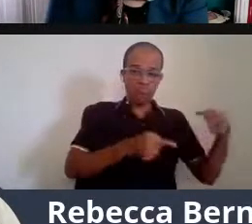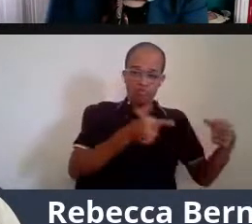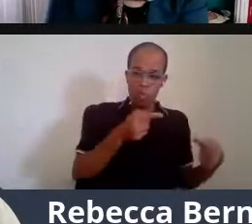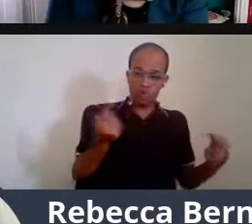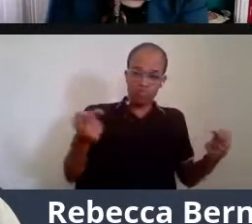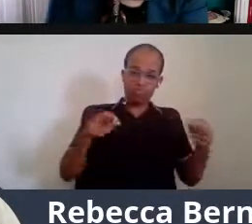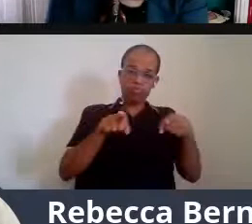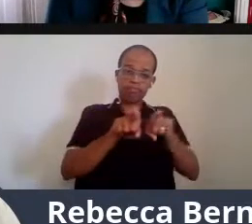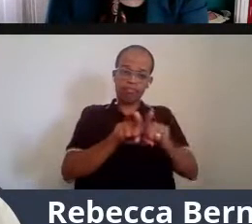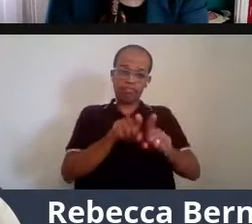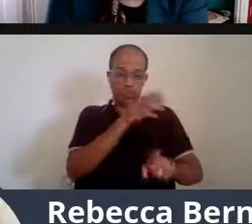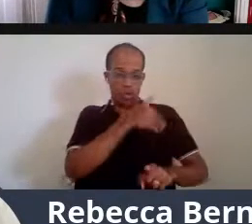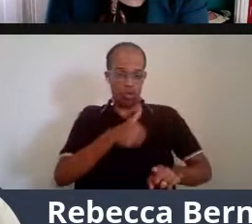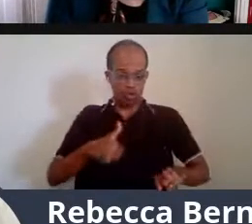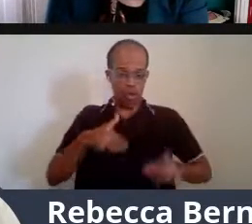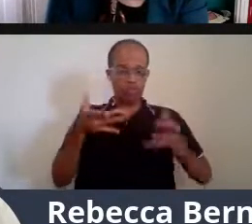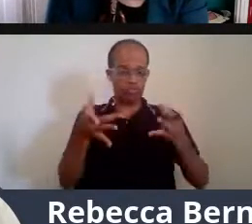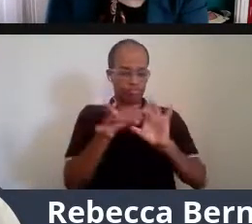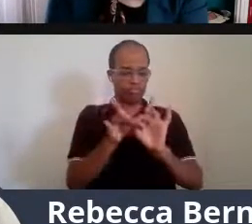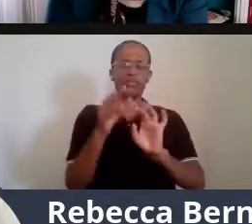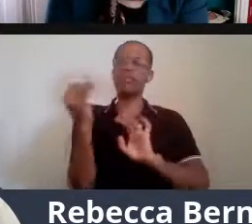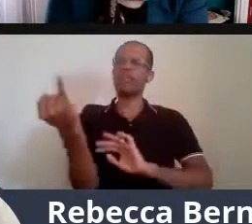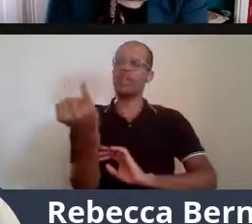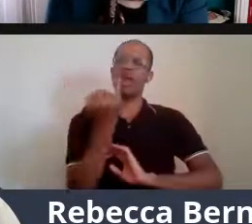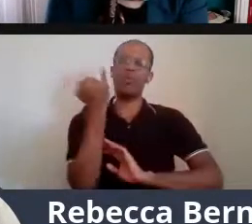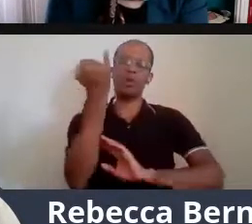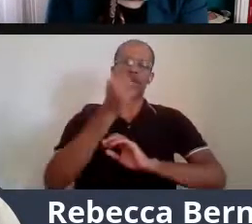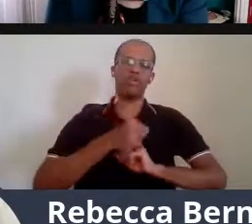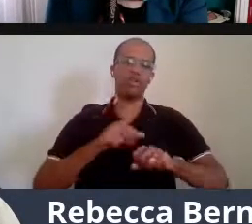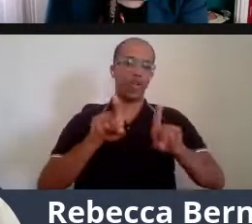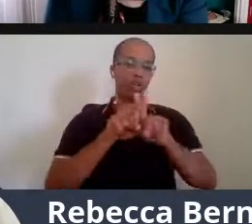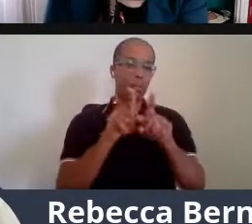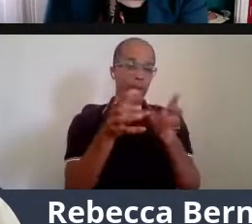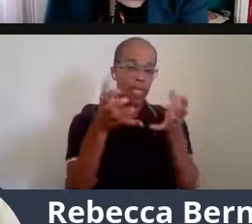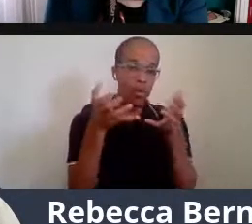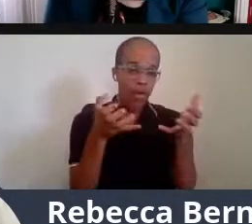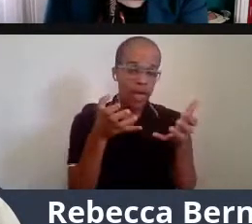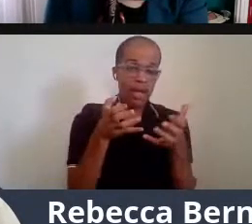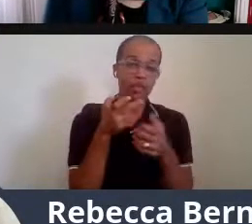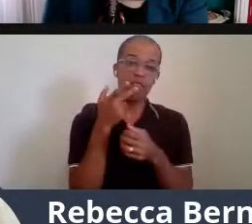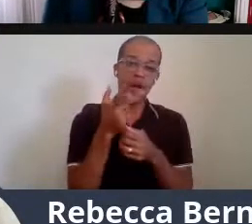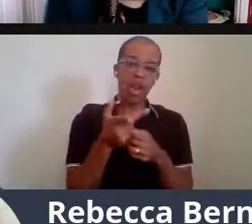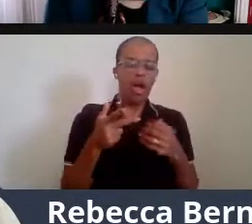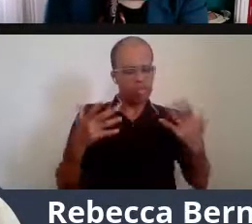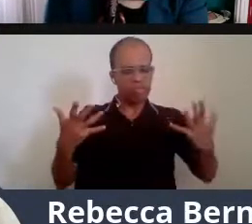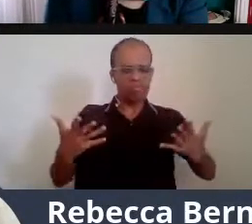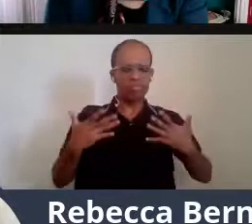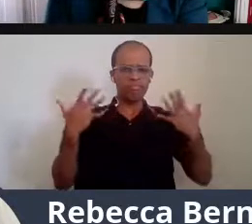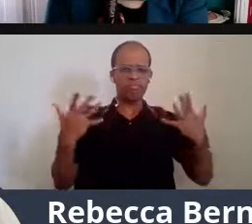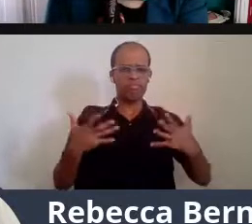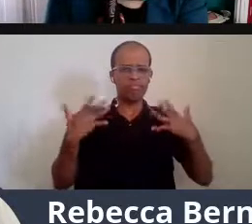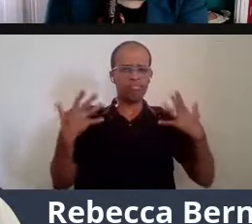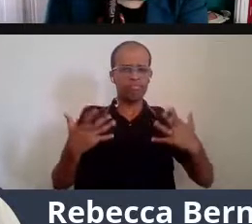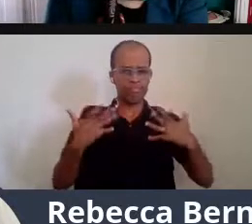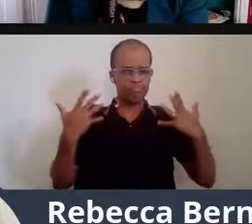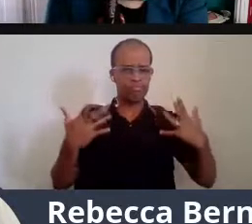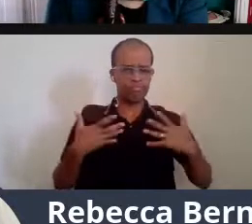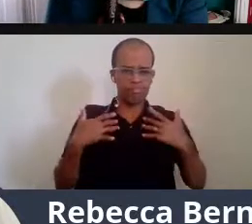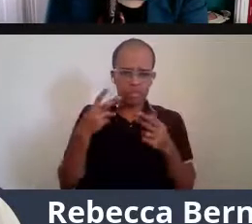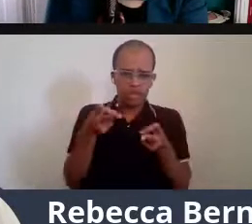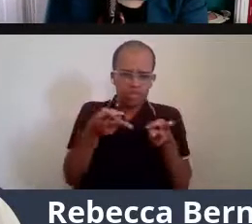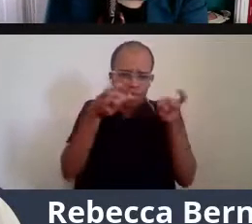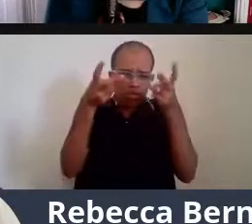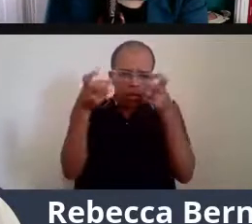que é extremamente relevante e gostaria também de registrar a minha alegria de ver várias forças reunidas